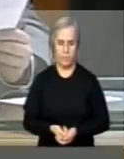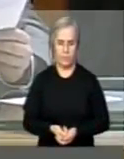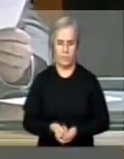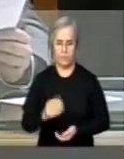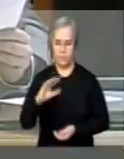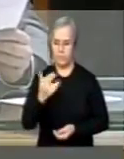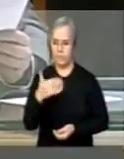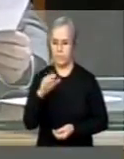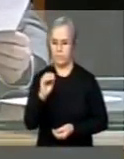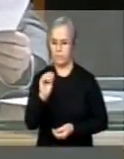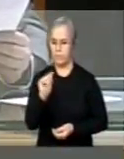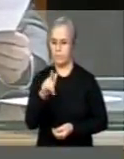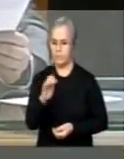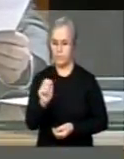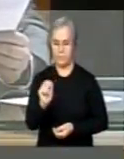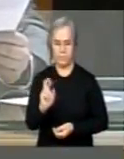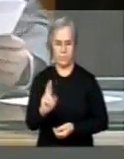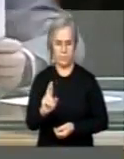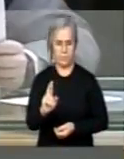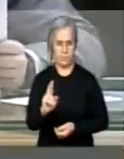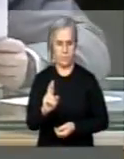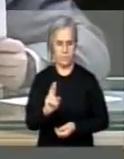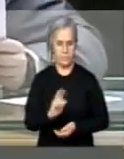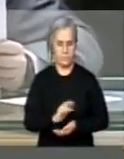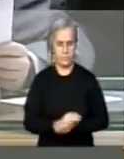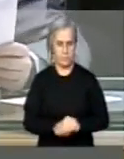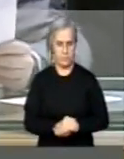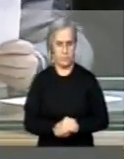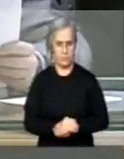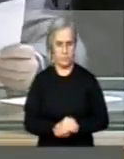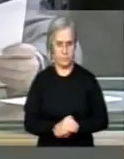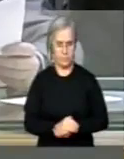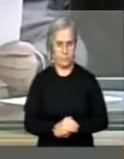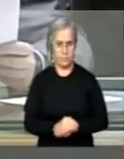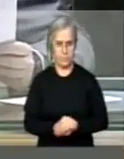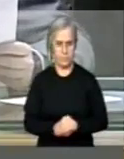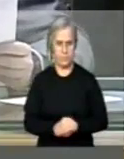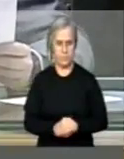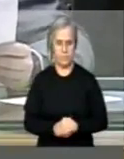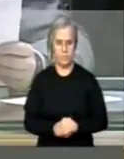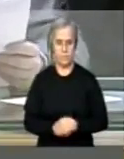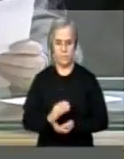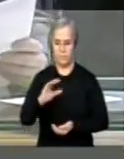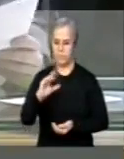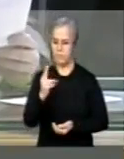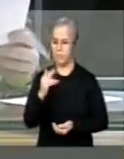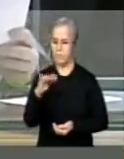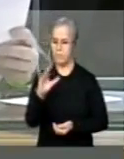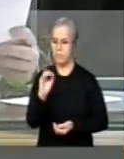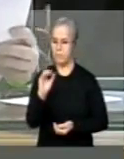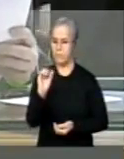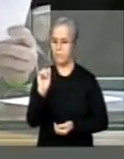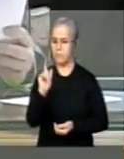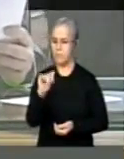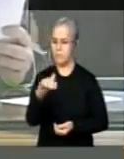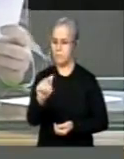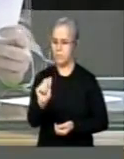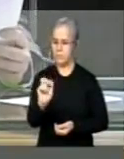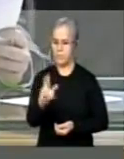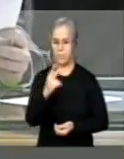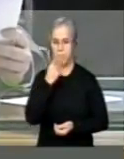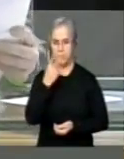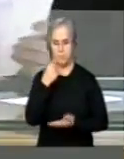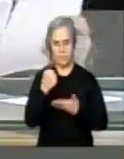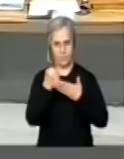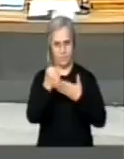Chico Alencar não se encontra. Não. Edmil... Ah, saiu, Chico? Se encontra até na tribuna. Com a palavra, Chico, para falar a favor